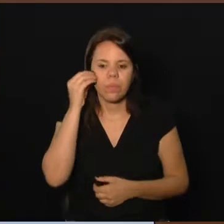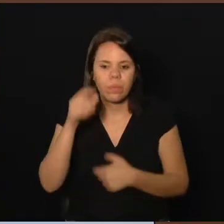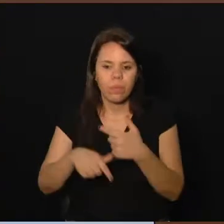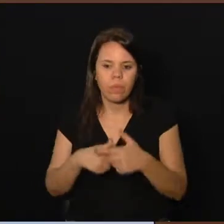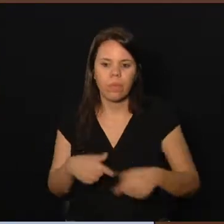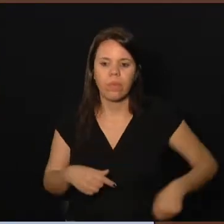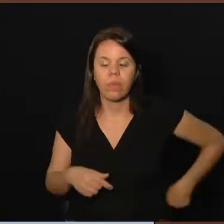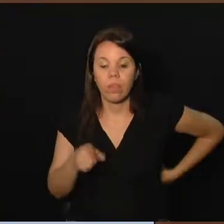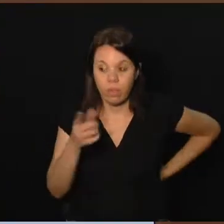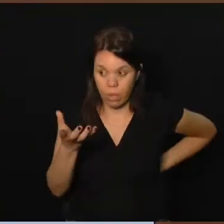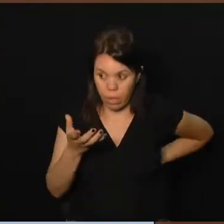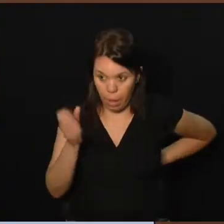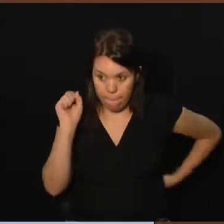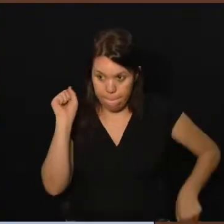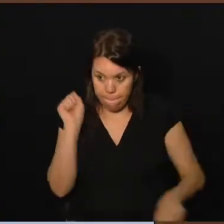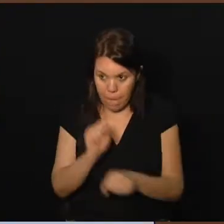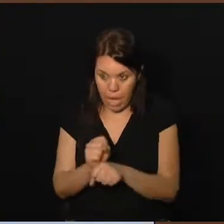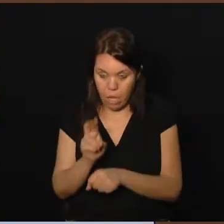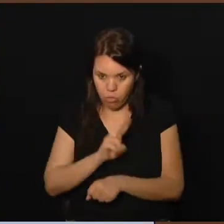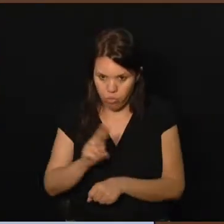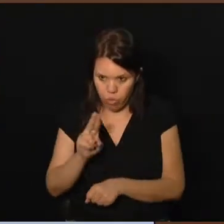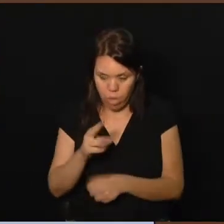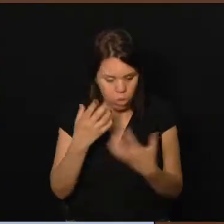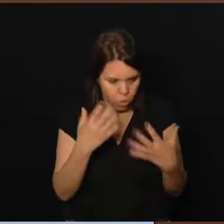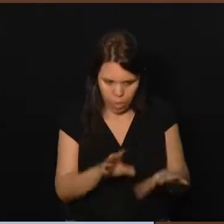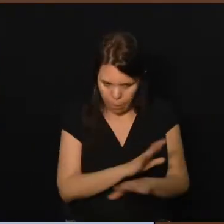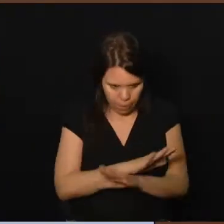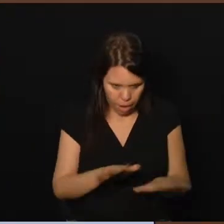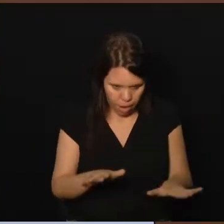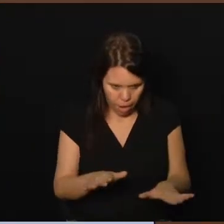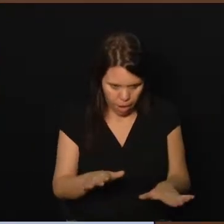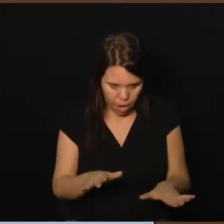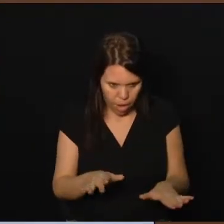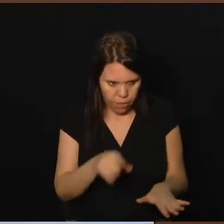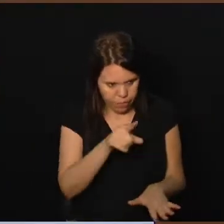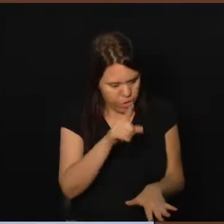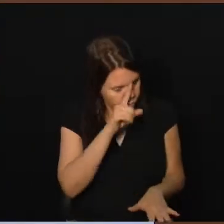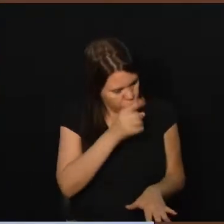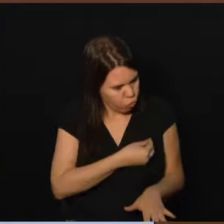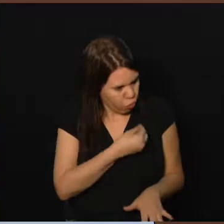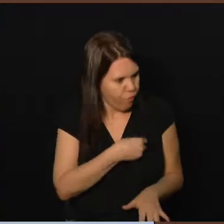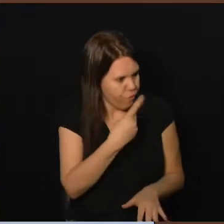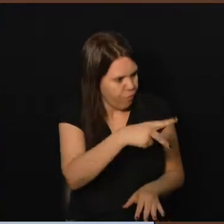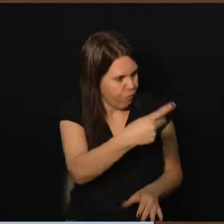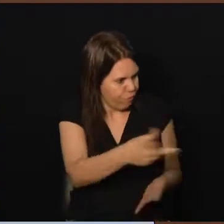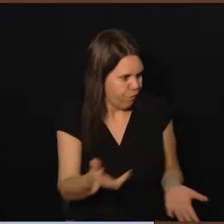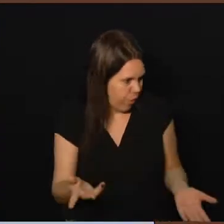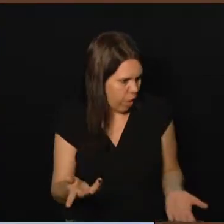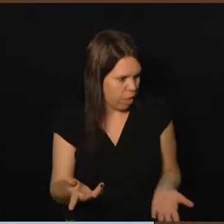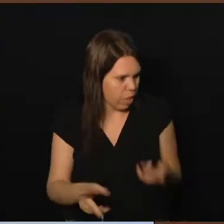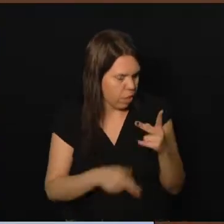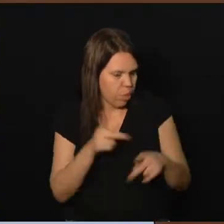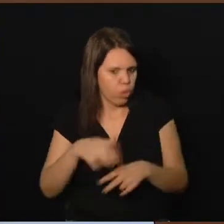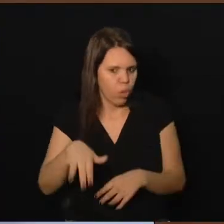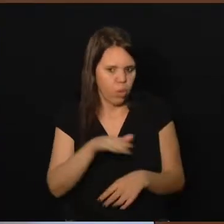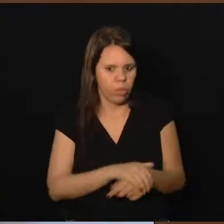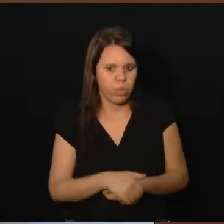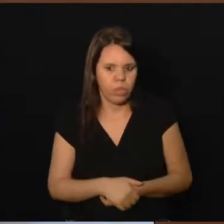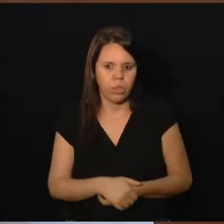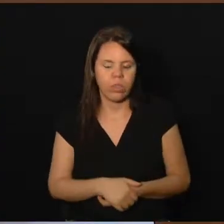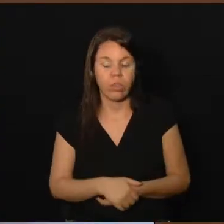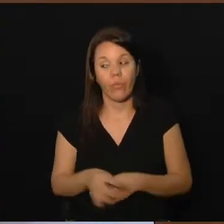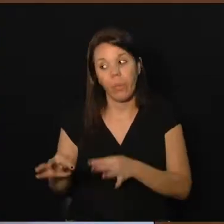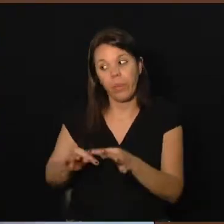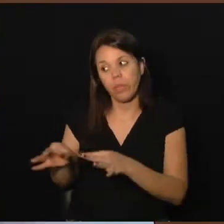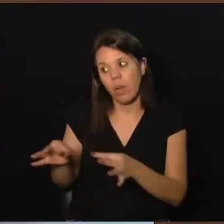Quer parar de usar? Ótimo. Não quer parar? Está colocando em risco a sua vida? Está colocando em risco a vida de terceiros? Vamos tratar,